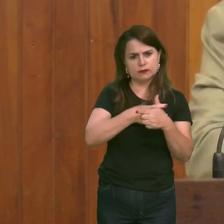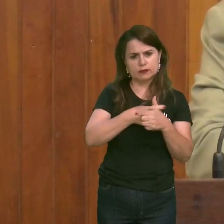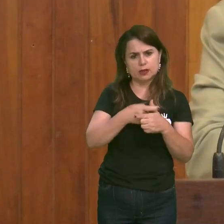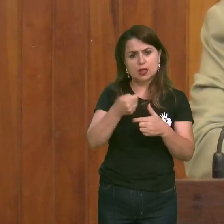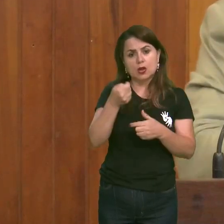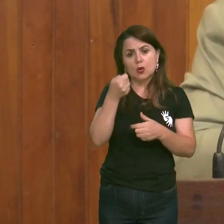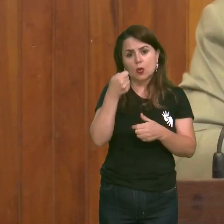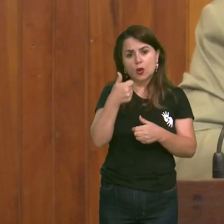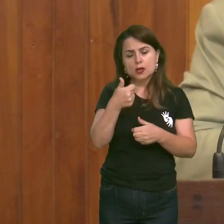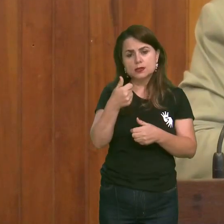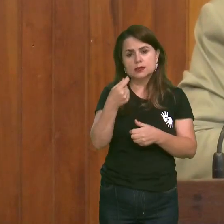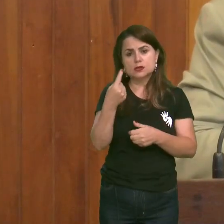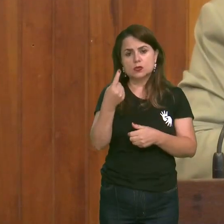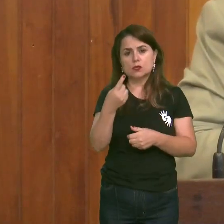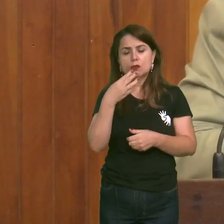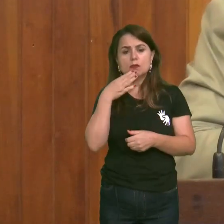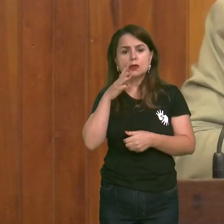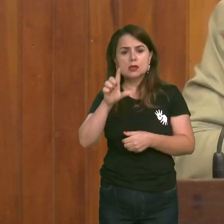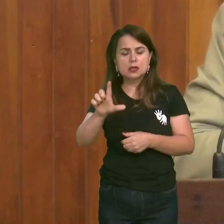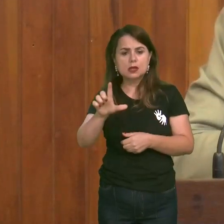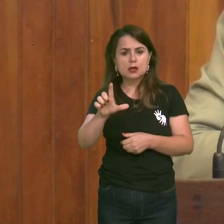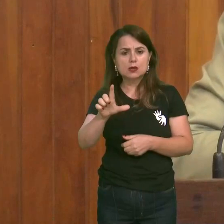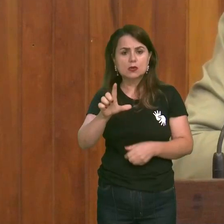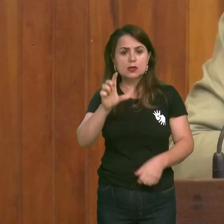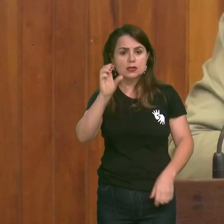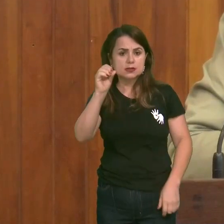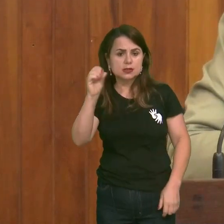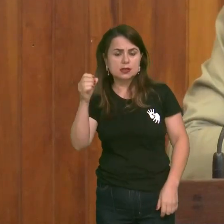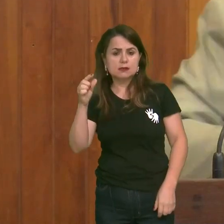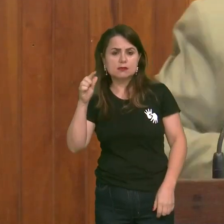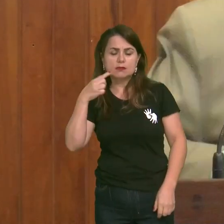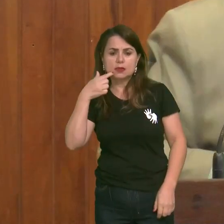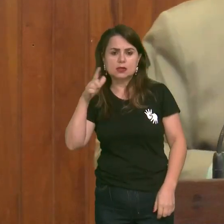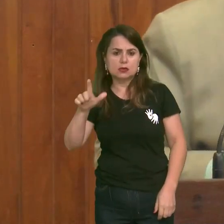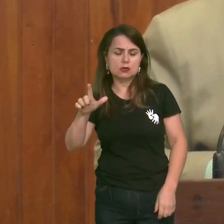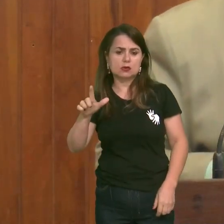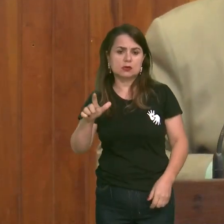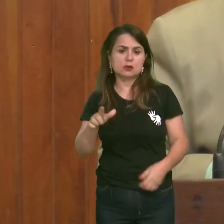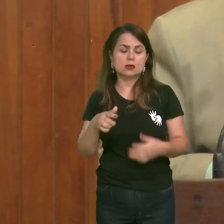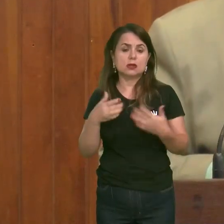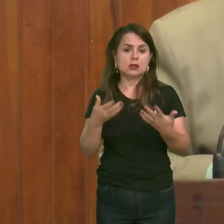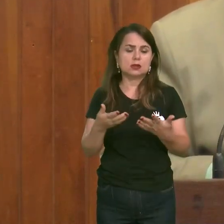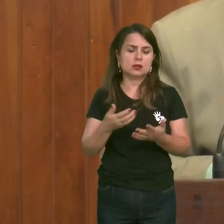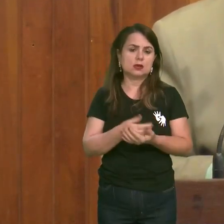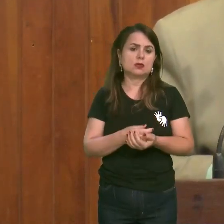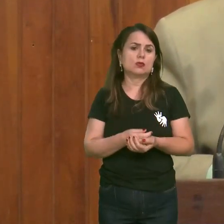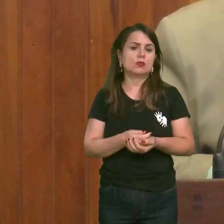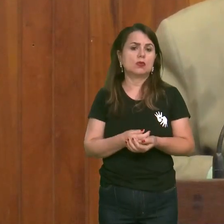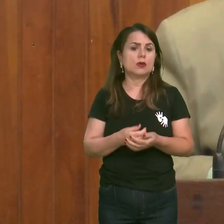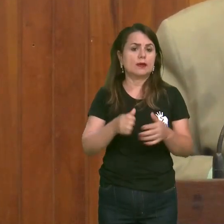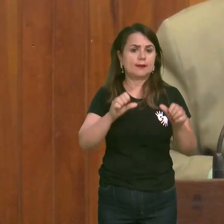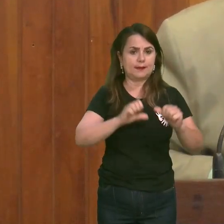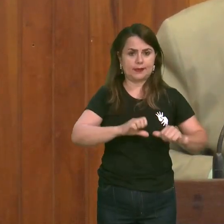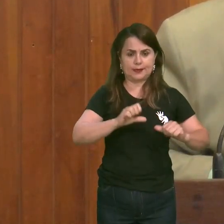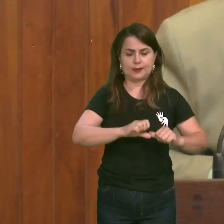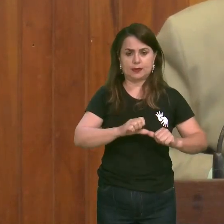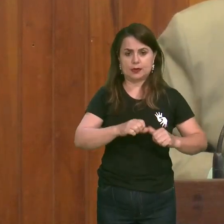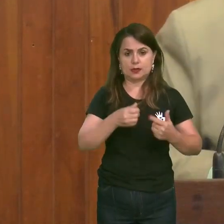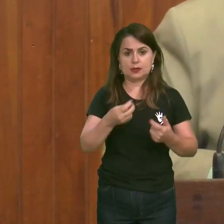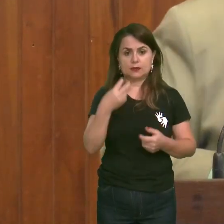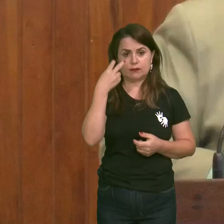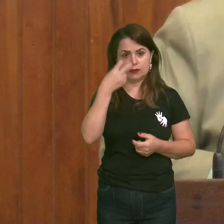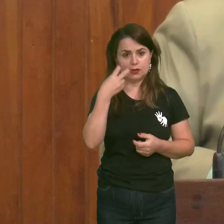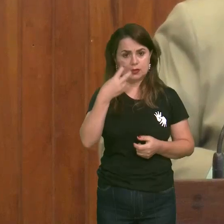1 bilhão e 100 milhões quando o prefeito Assumiu a dívida era de 300 milhões o Vinícius deixou uma dívida de 300 milhões